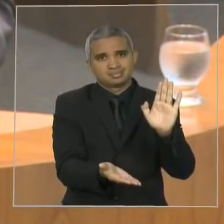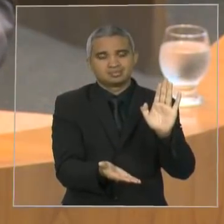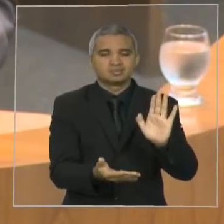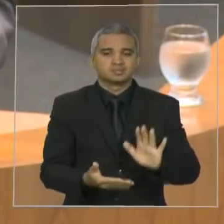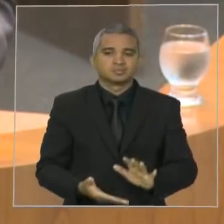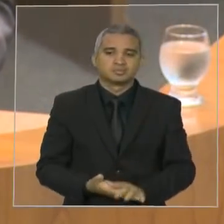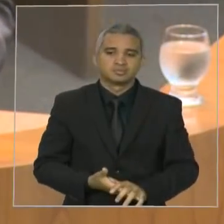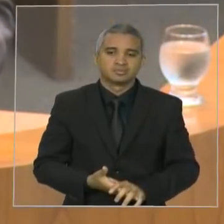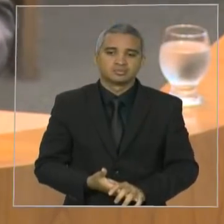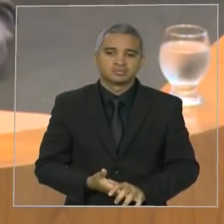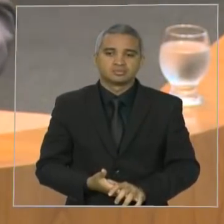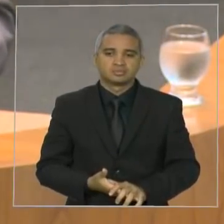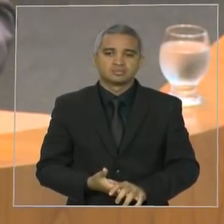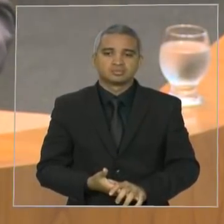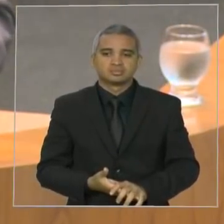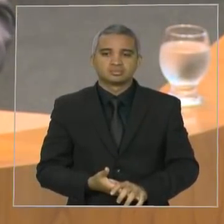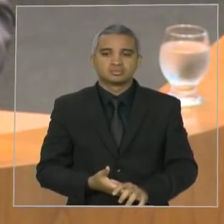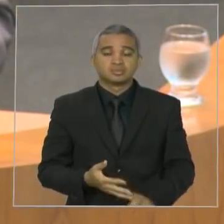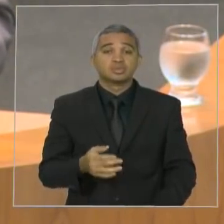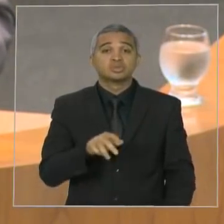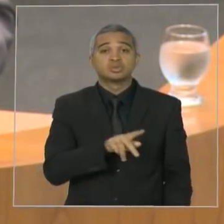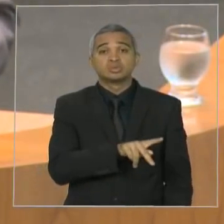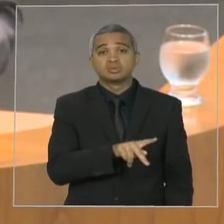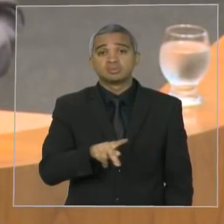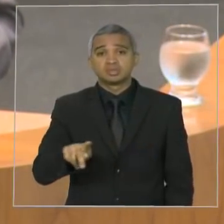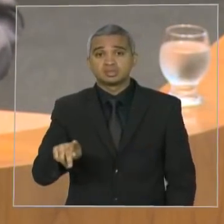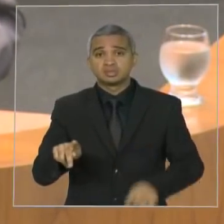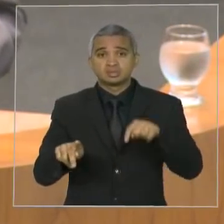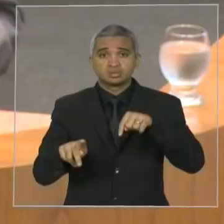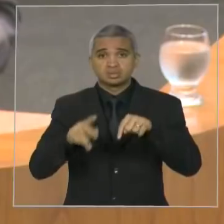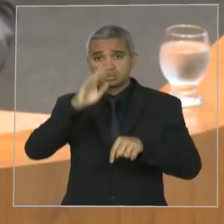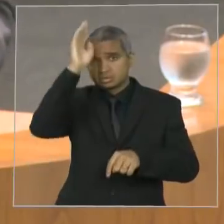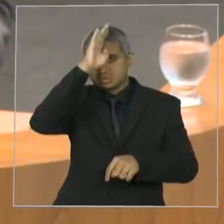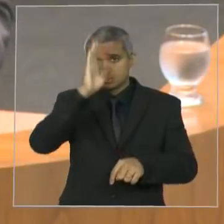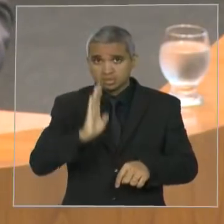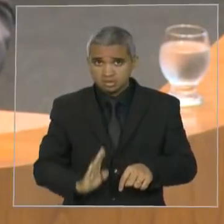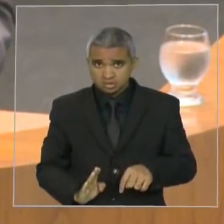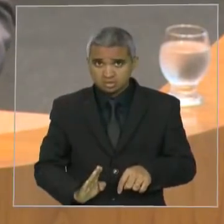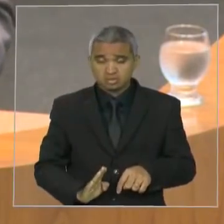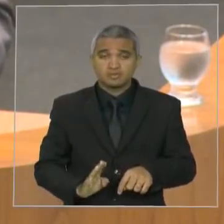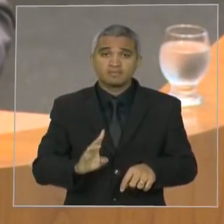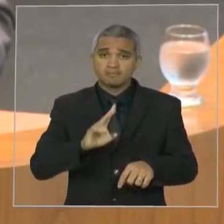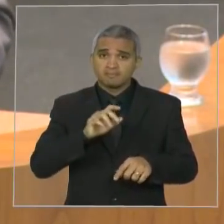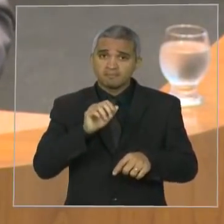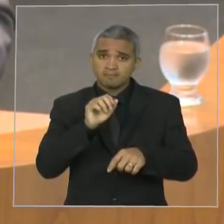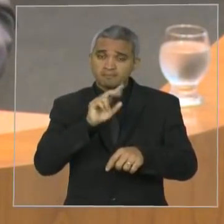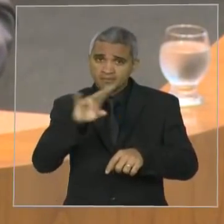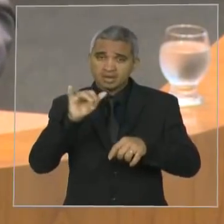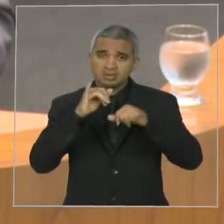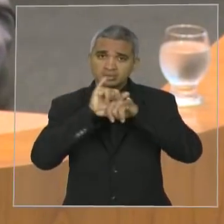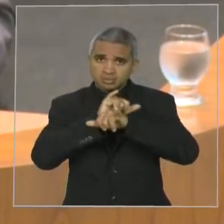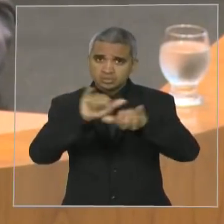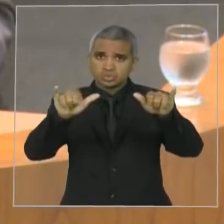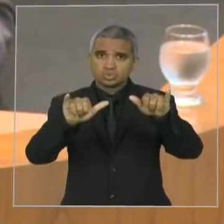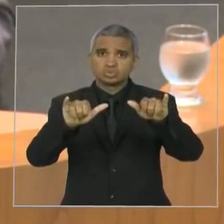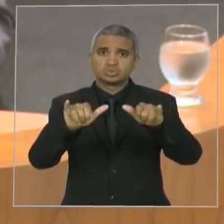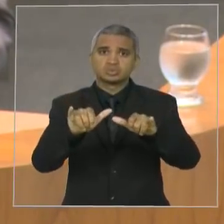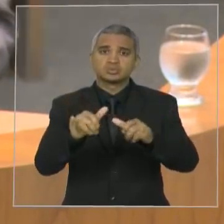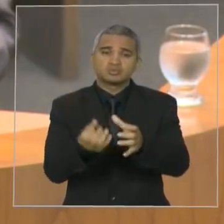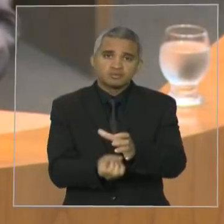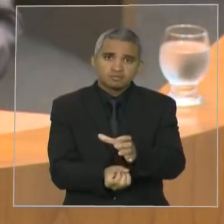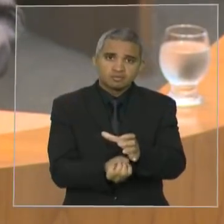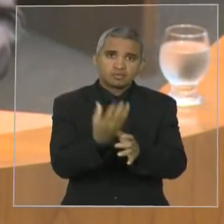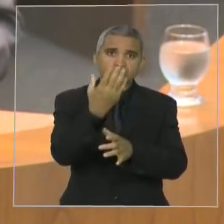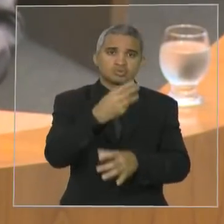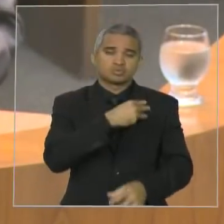maneira do governo federal intervir é absolutamente errado. O Rio de Janeiro não está entre os estados mais